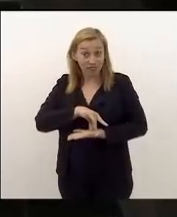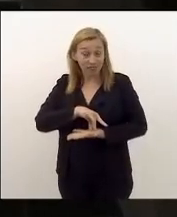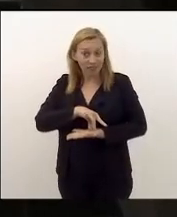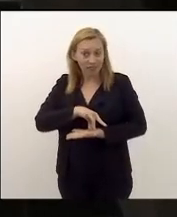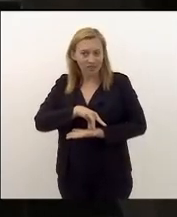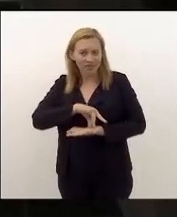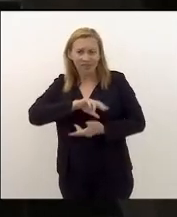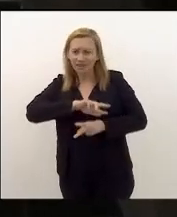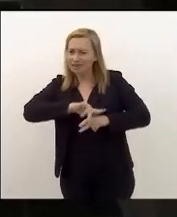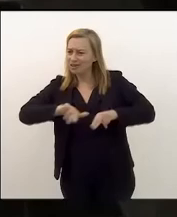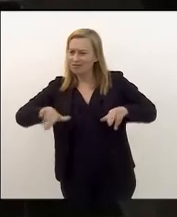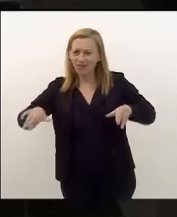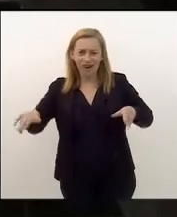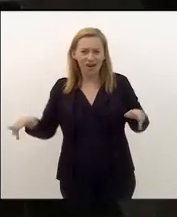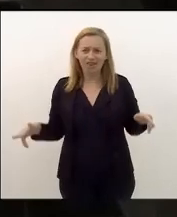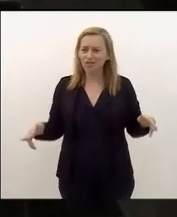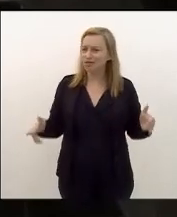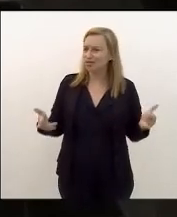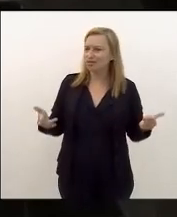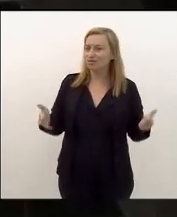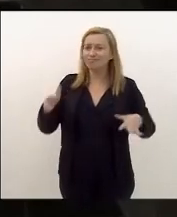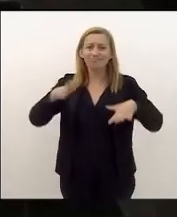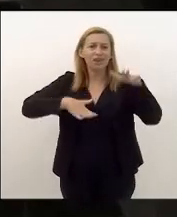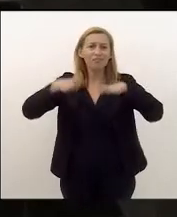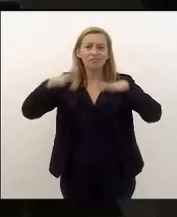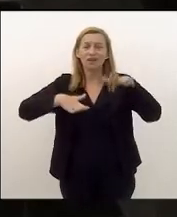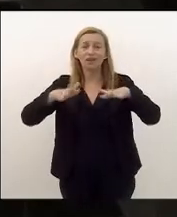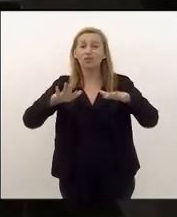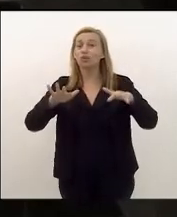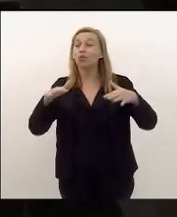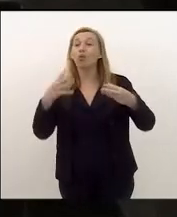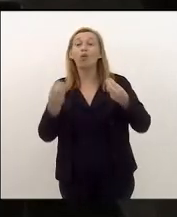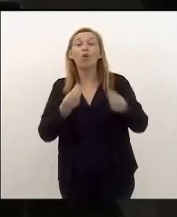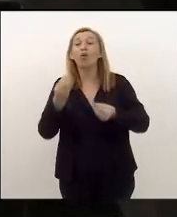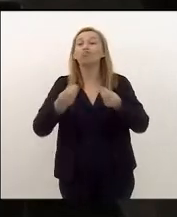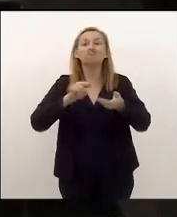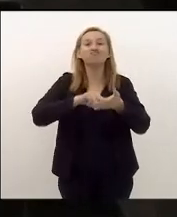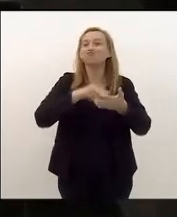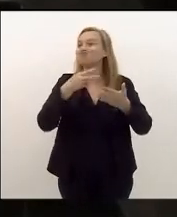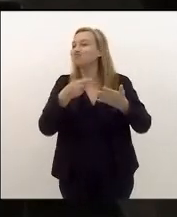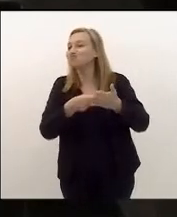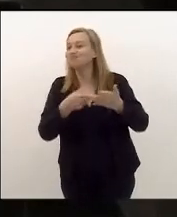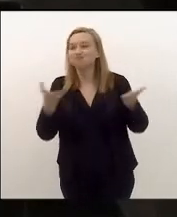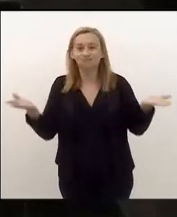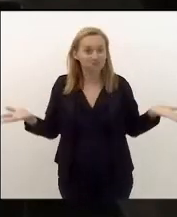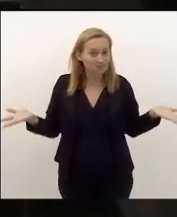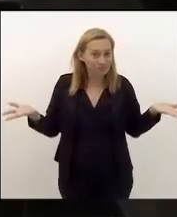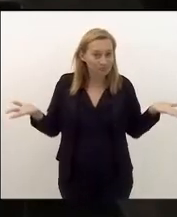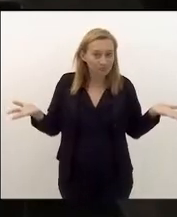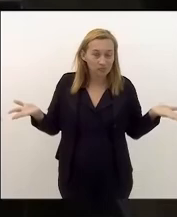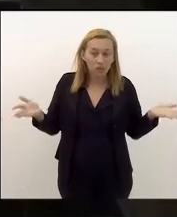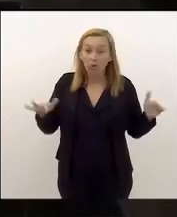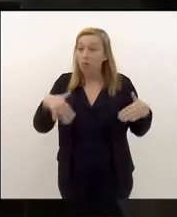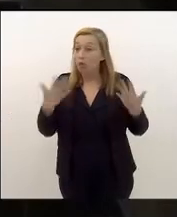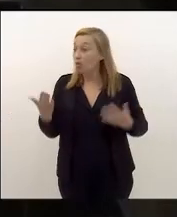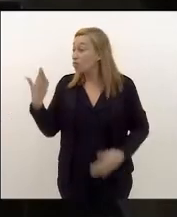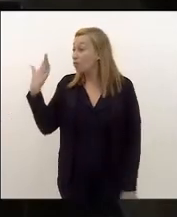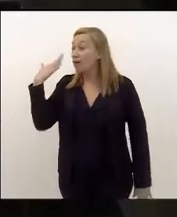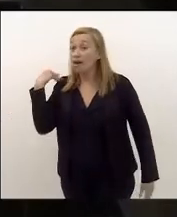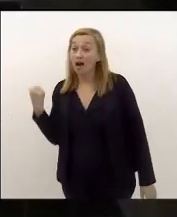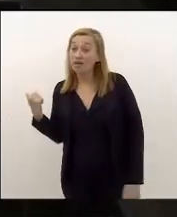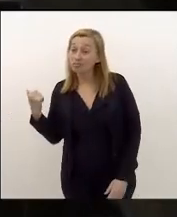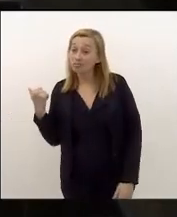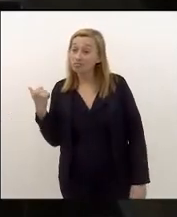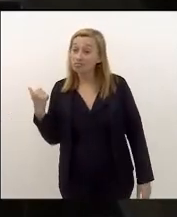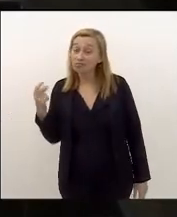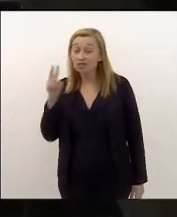muitas facetas. Depende de como as interprete, de que lado você